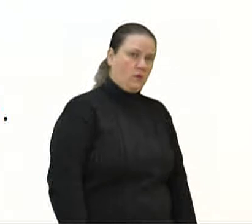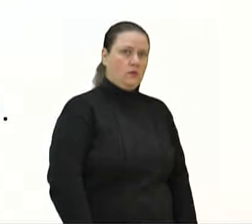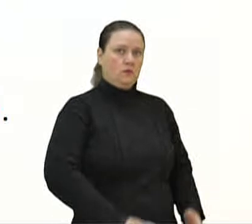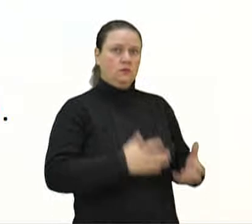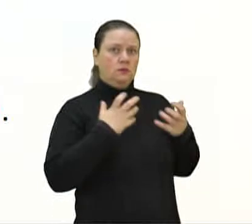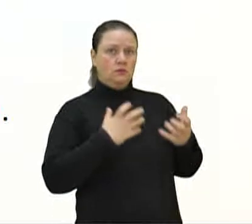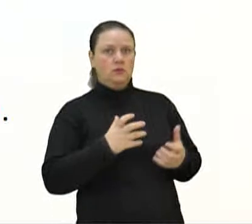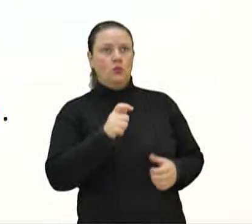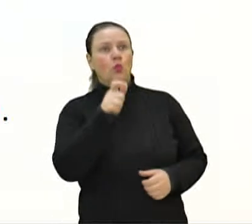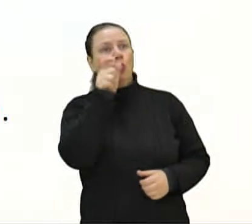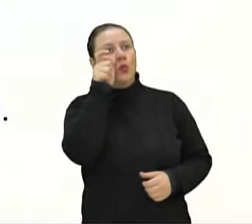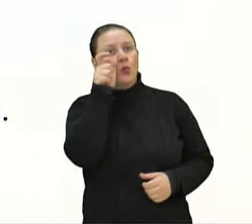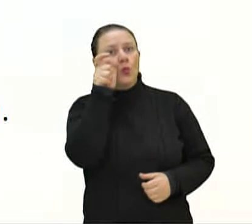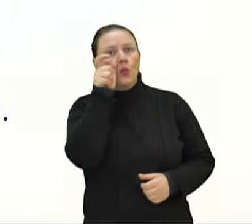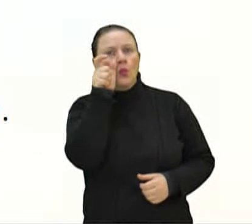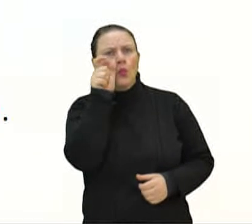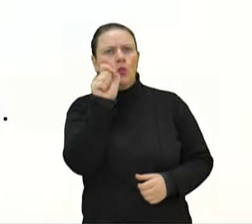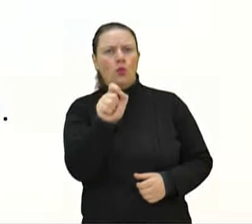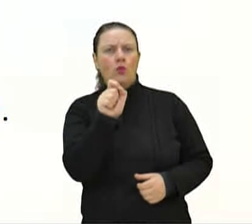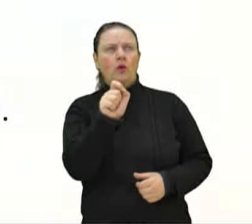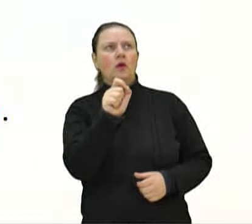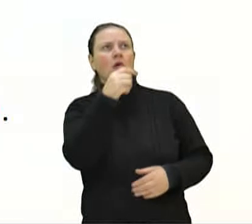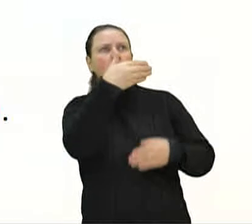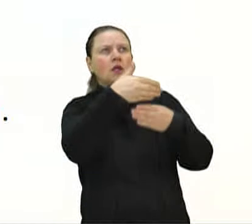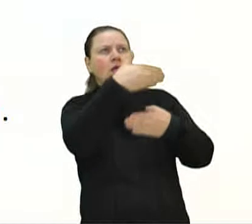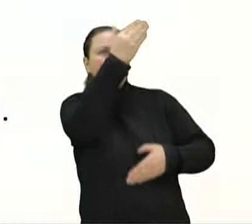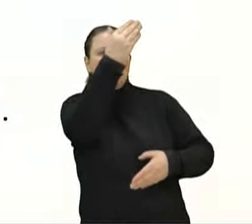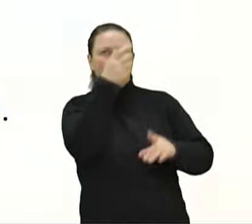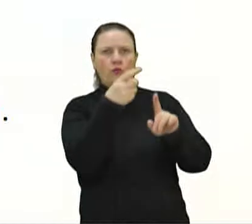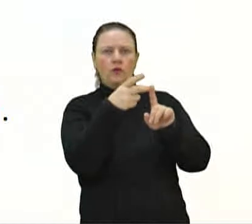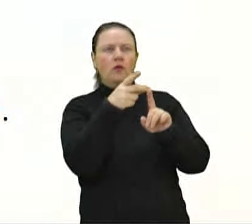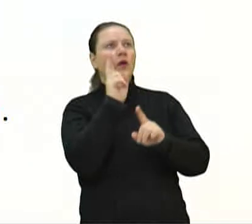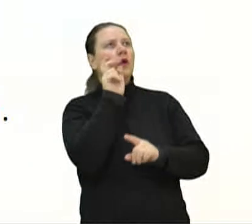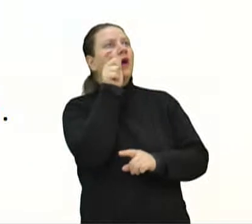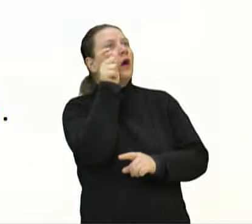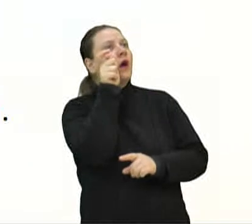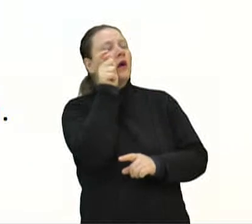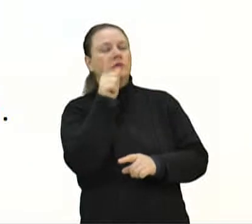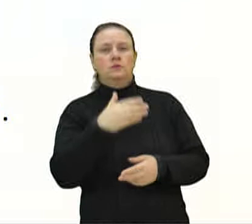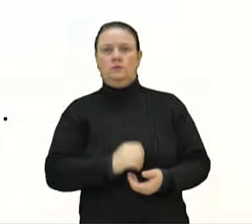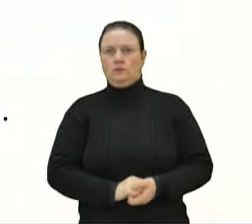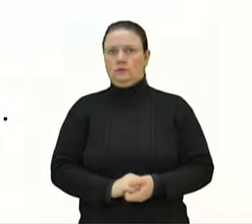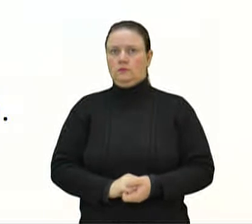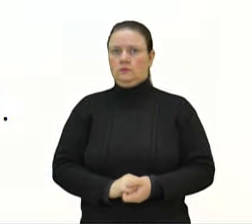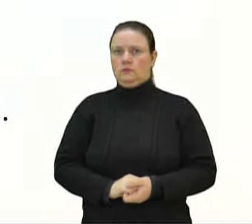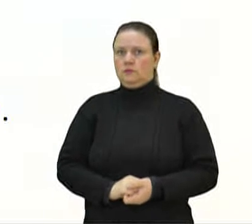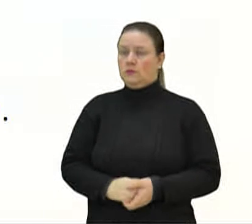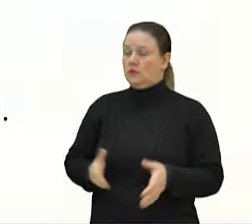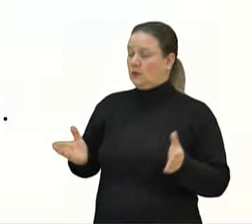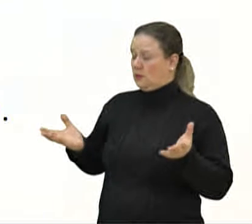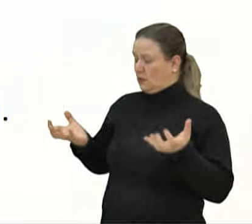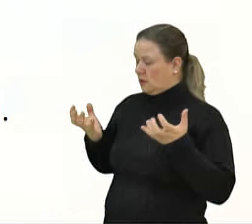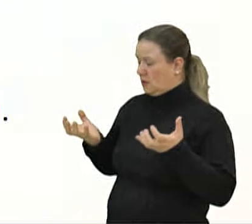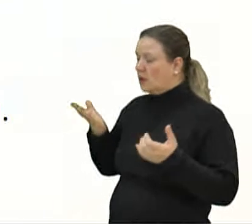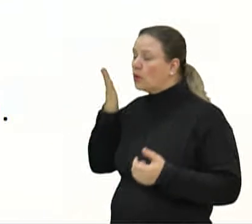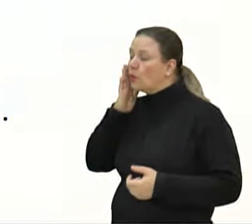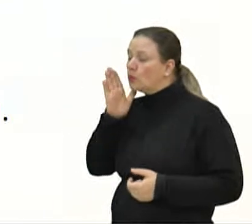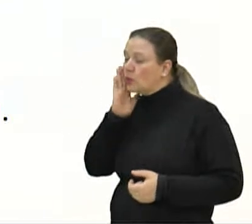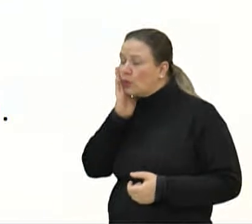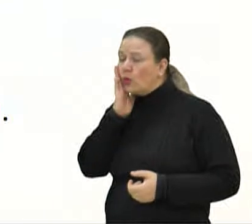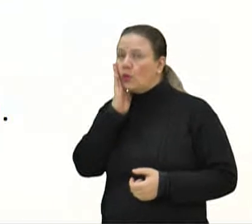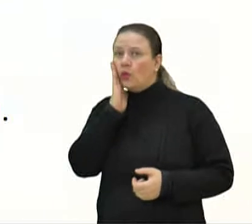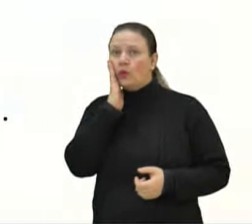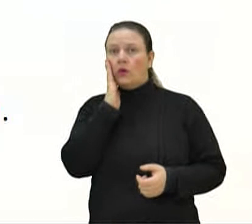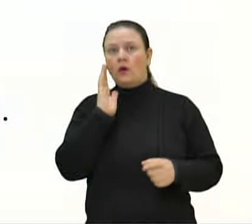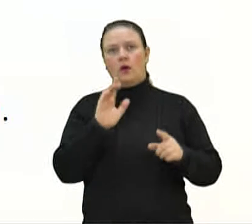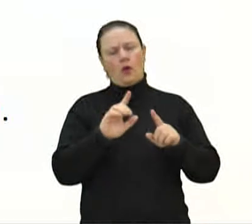del escaparate, aquele da vitrine, né? El azul? No. Me fascinam los azules,